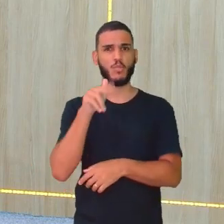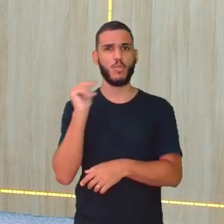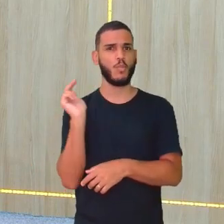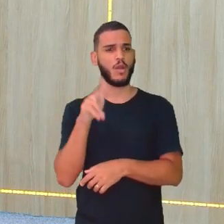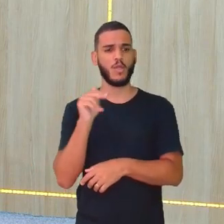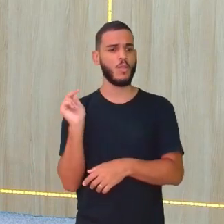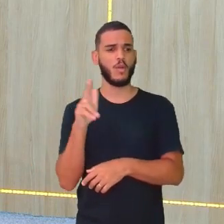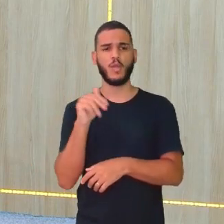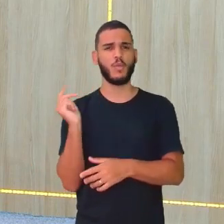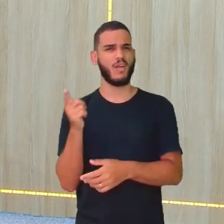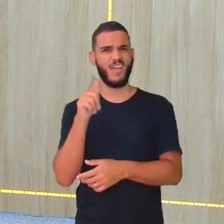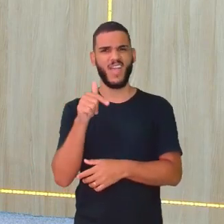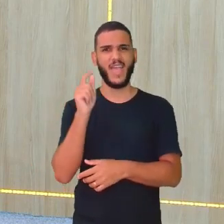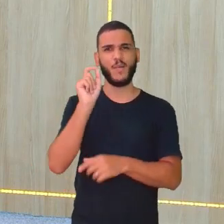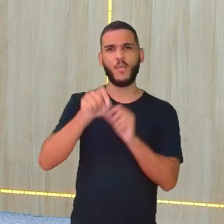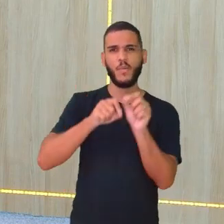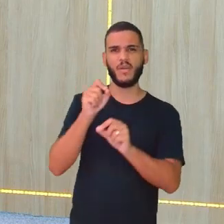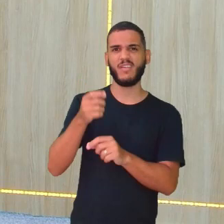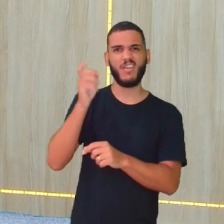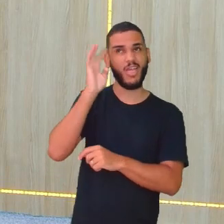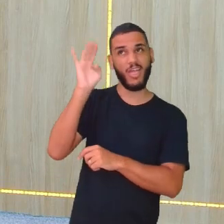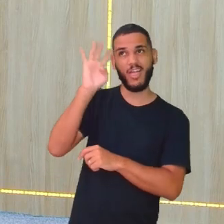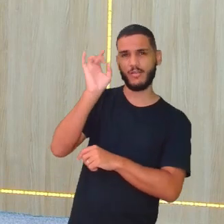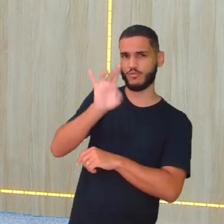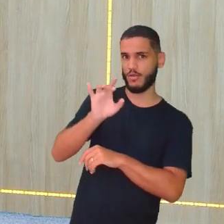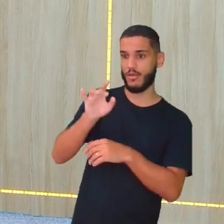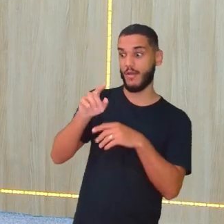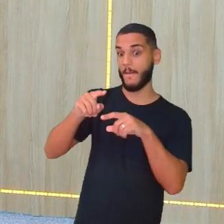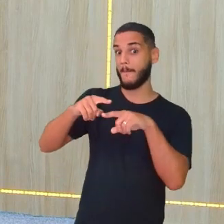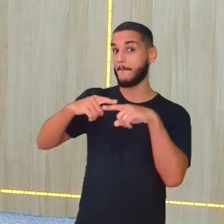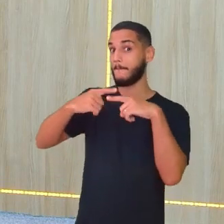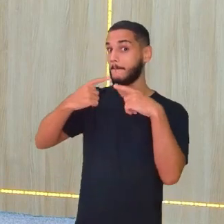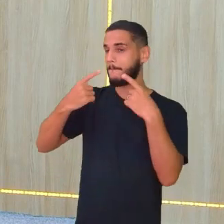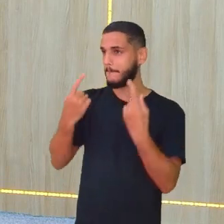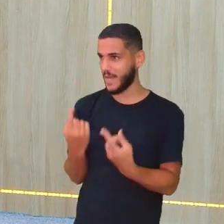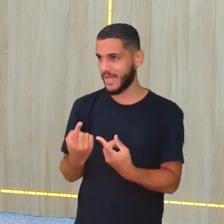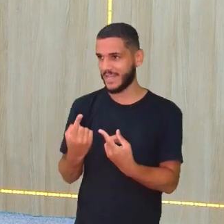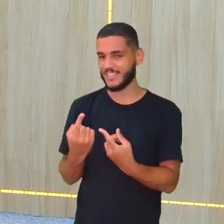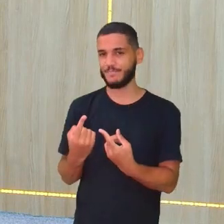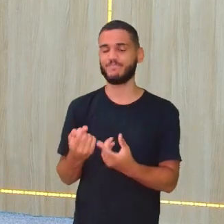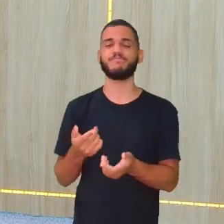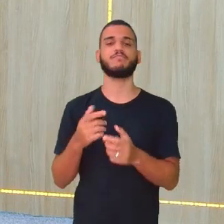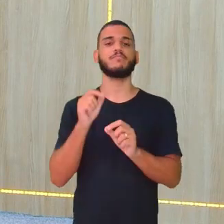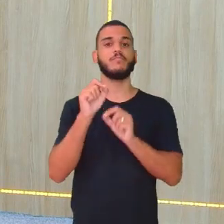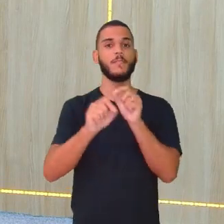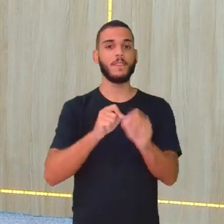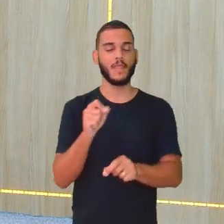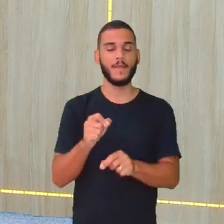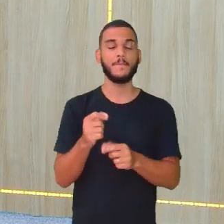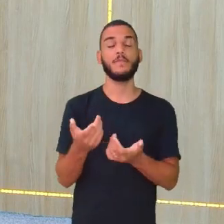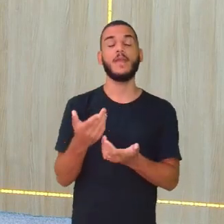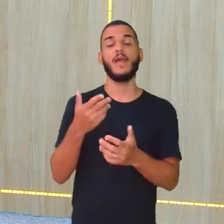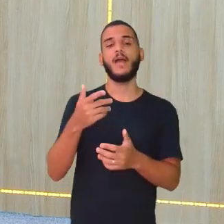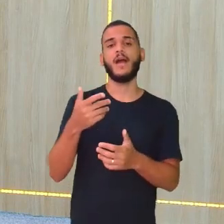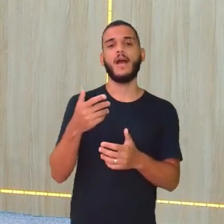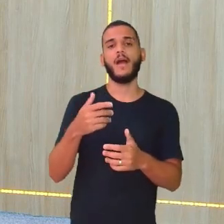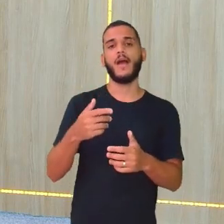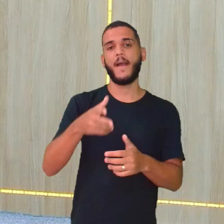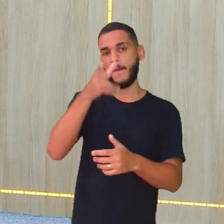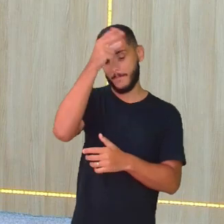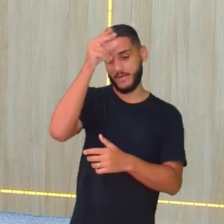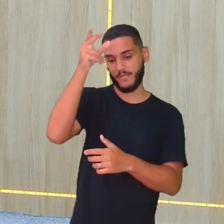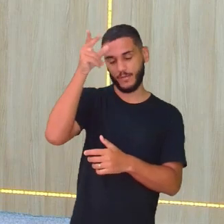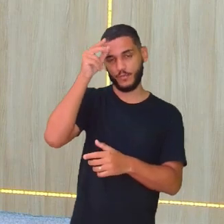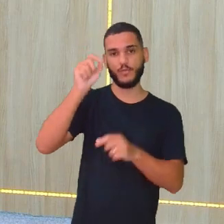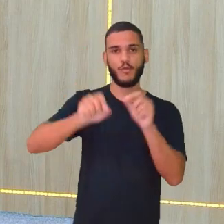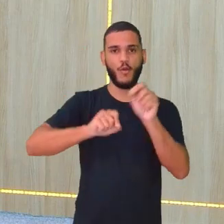existia, que isso era fruto totalmente ficcional. E aí, quando a prefeitura foi calçar essa parte, eles foram escavar o chão, encontraram uma estrutura que